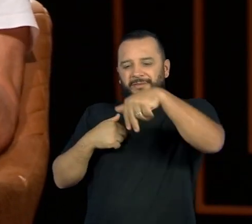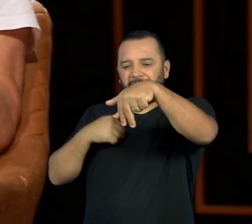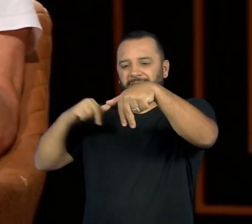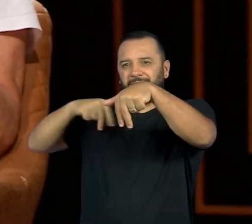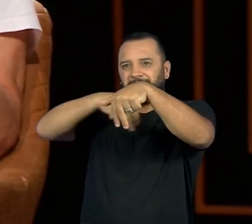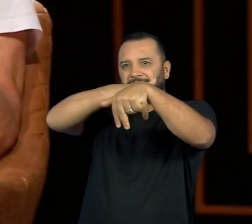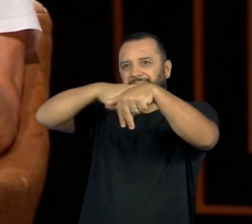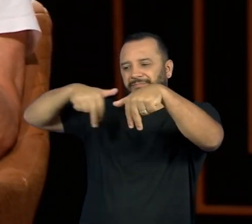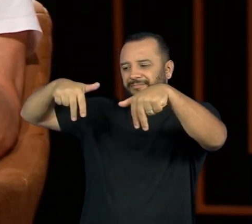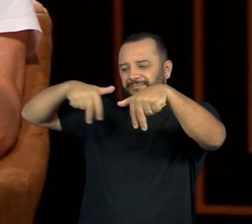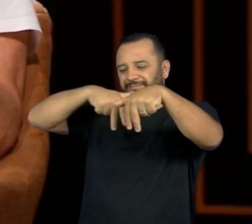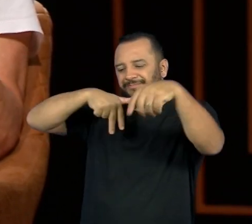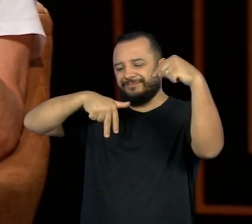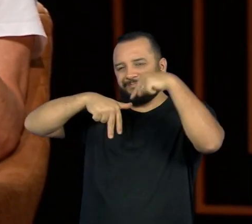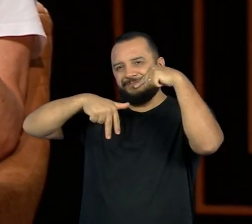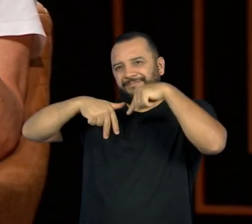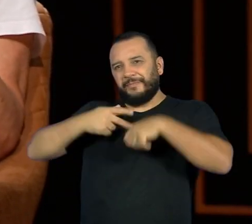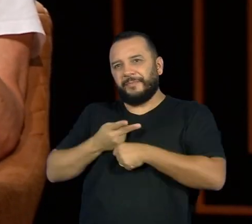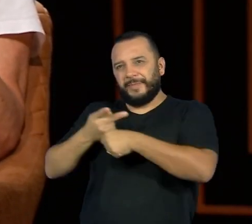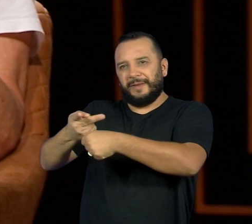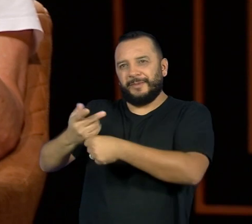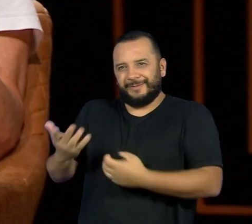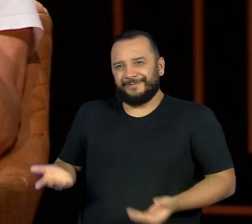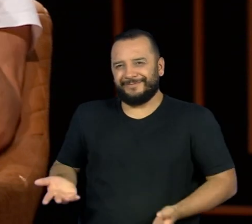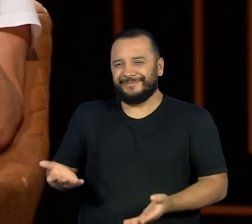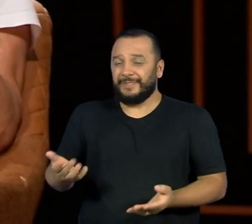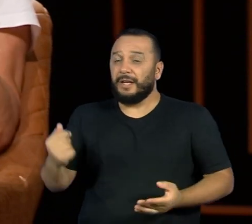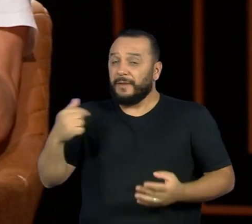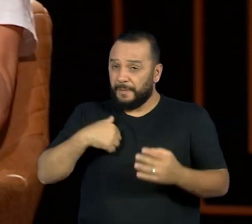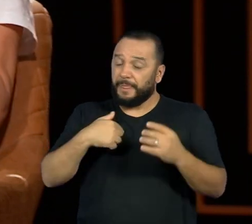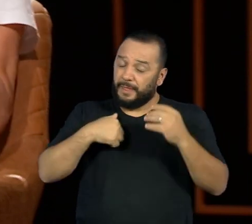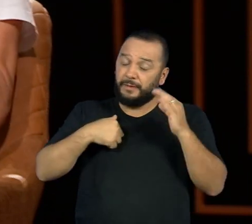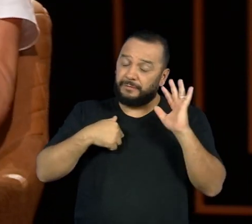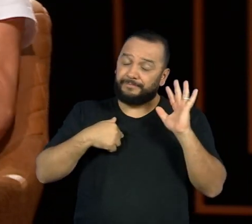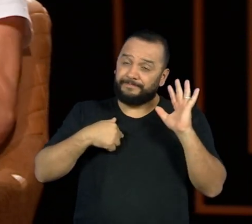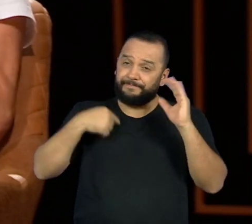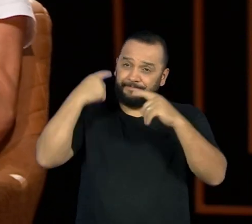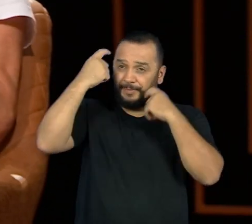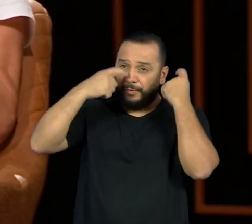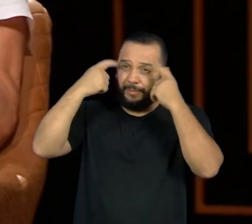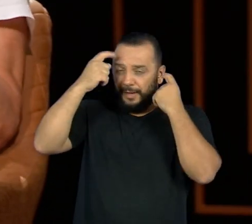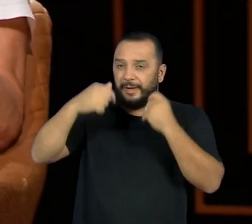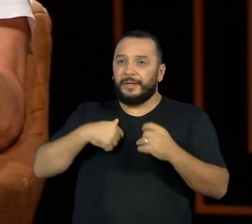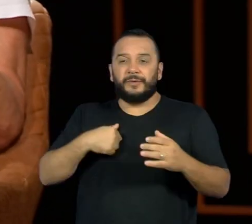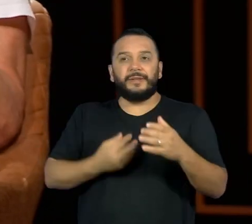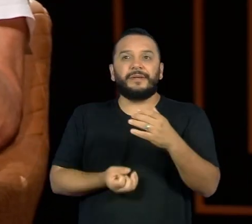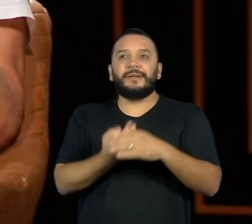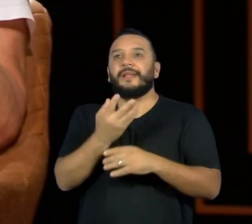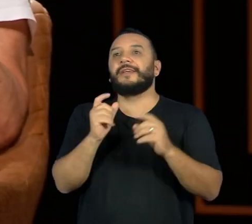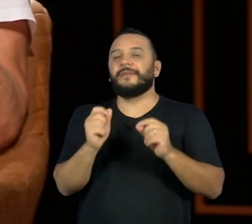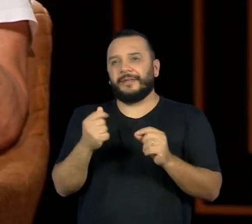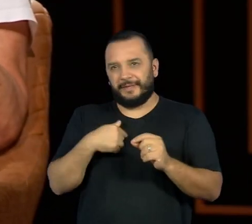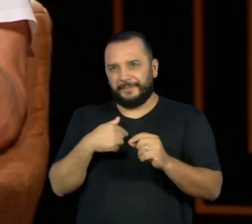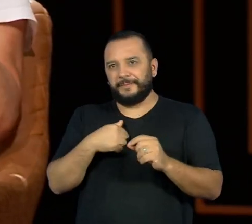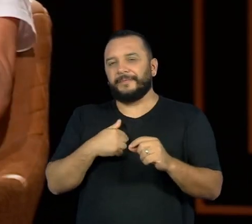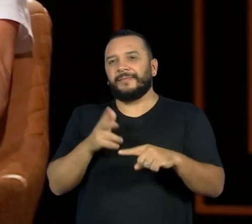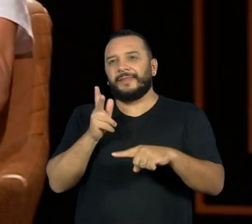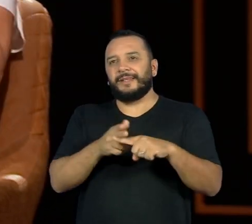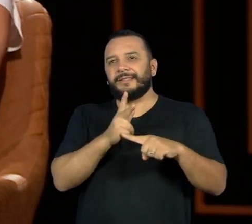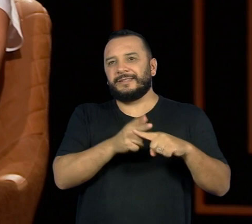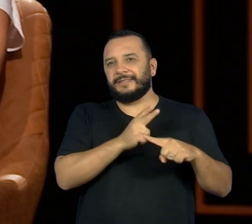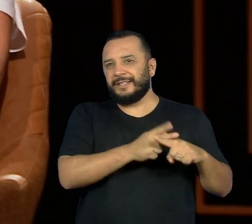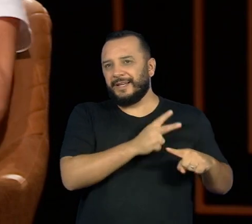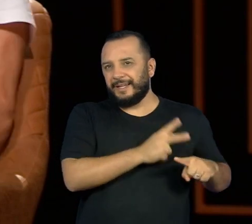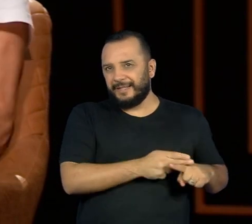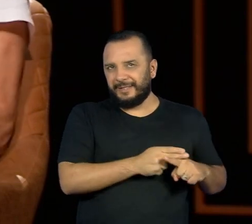comecei a me preocupar com isso, sabe? E tive a ideia de fazer um seriado, já pensando nisso, que